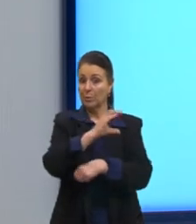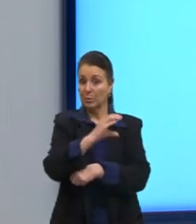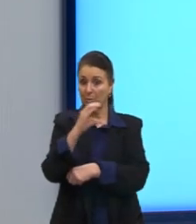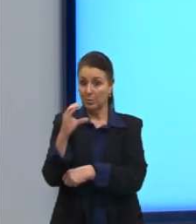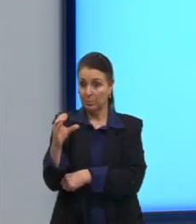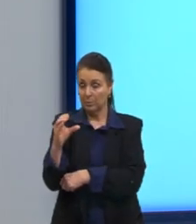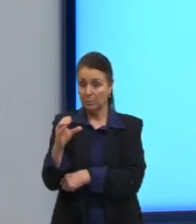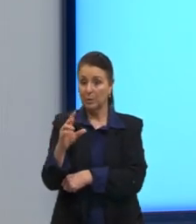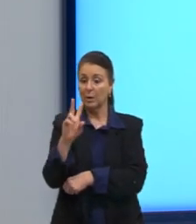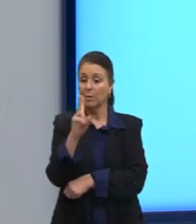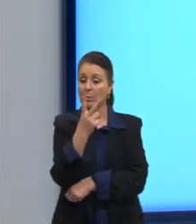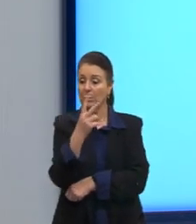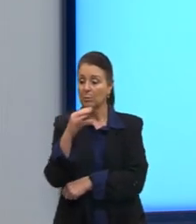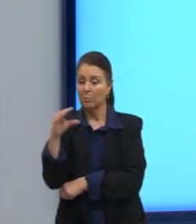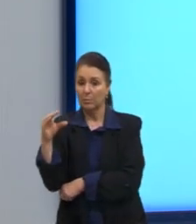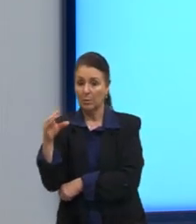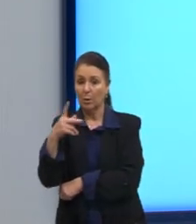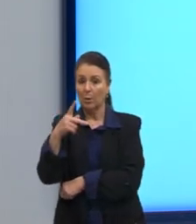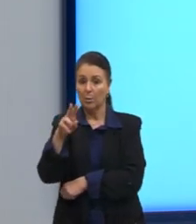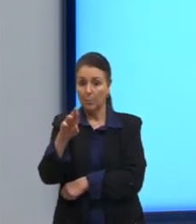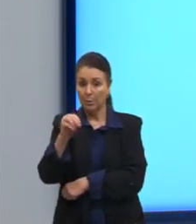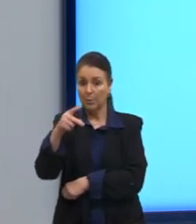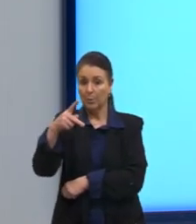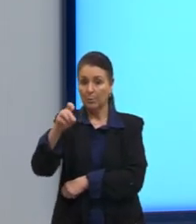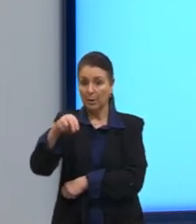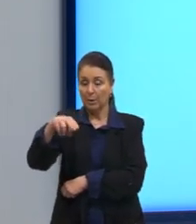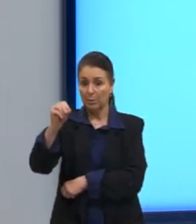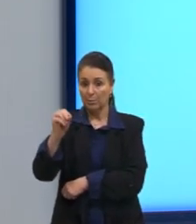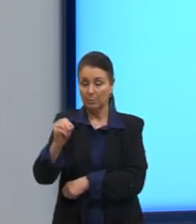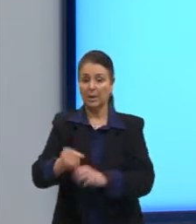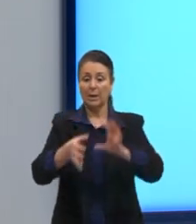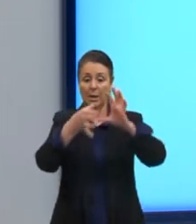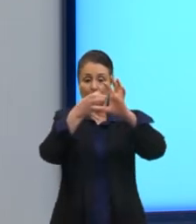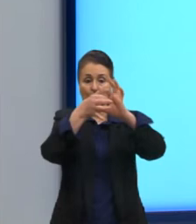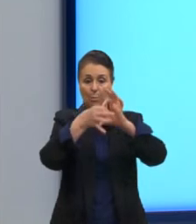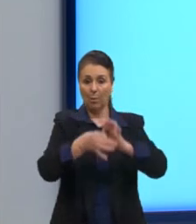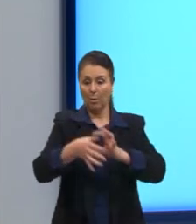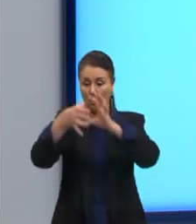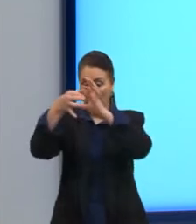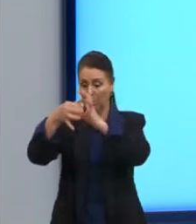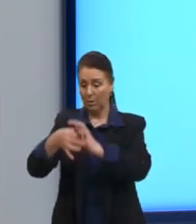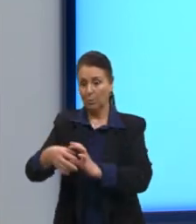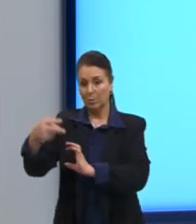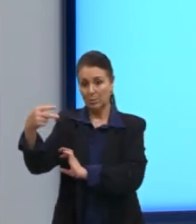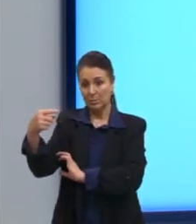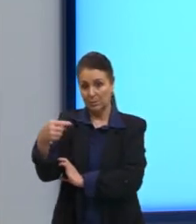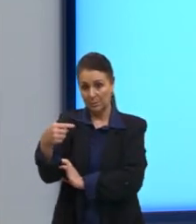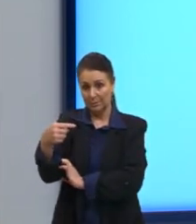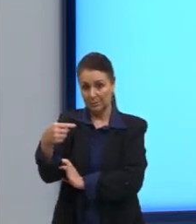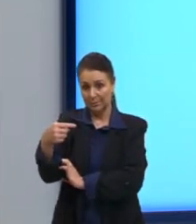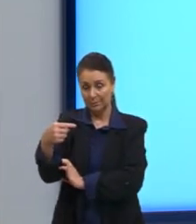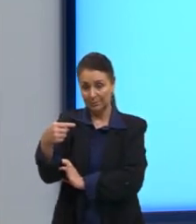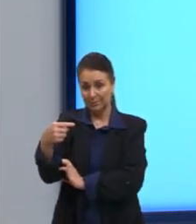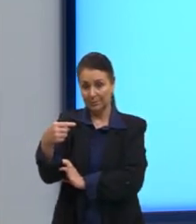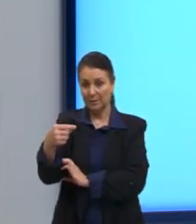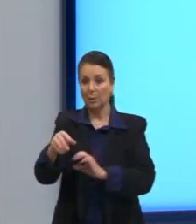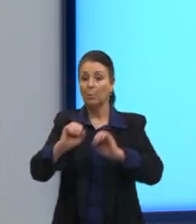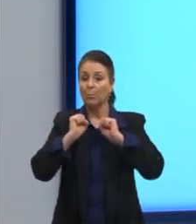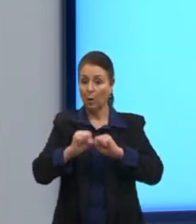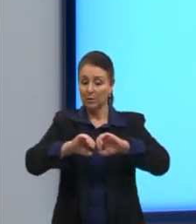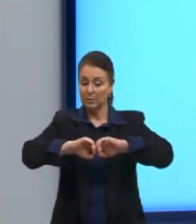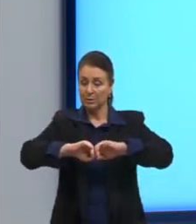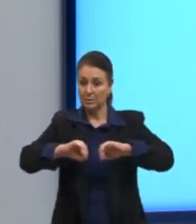e é um hidrocarboneto então é um propeno alceno são alceno pode ocorrer a reação de adição porque pode ocorrer essa quebra